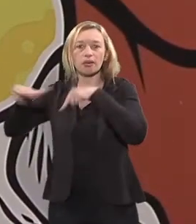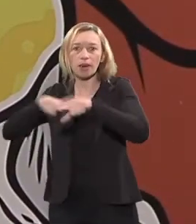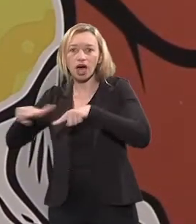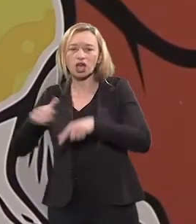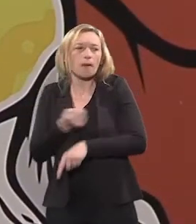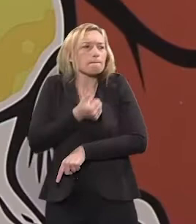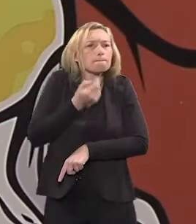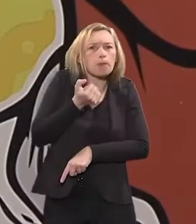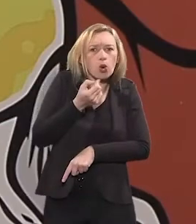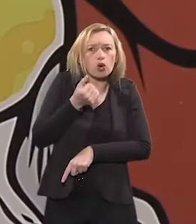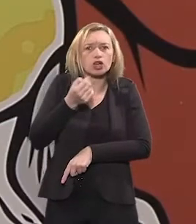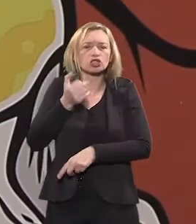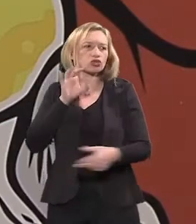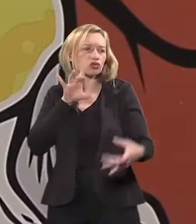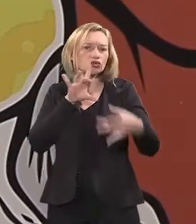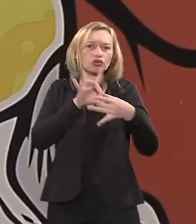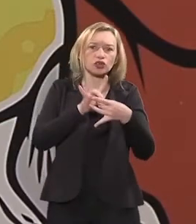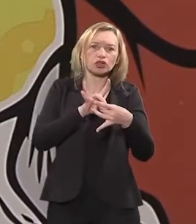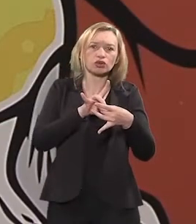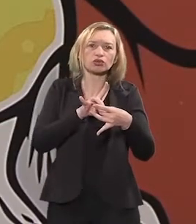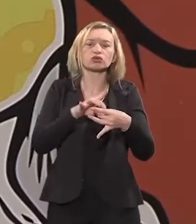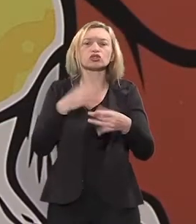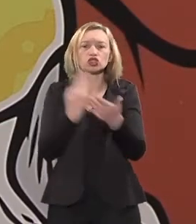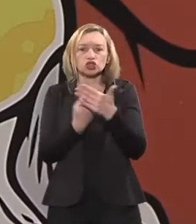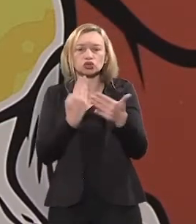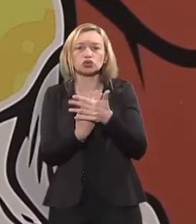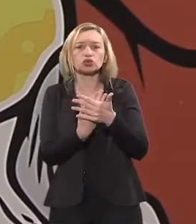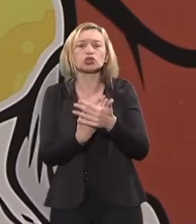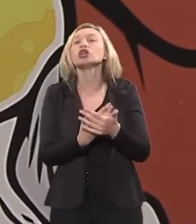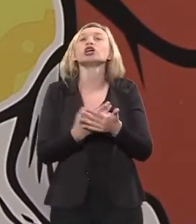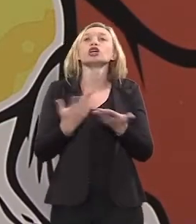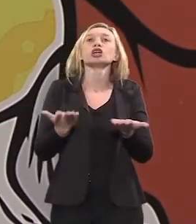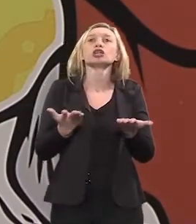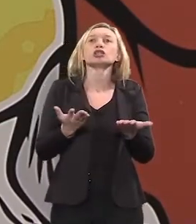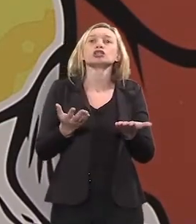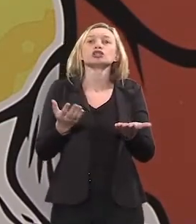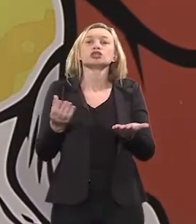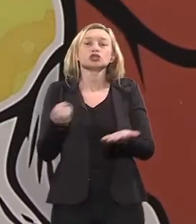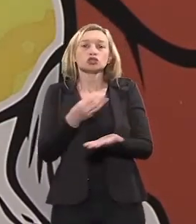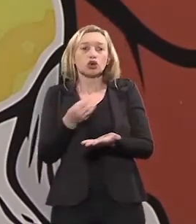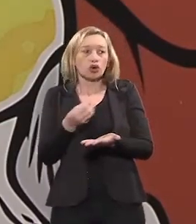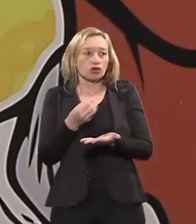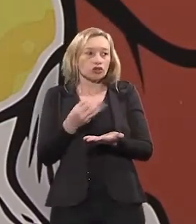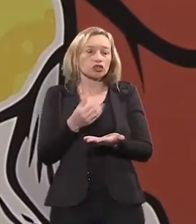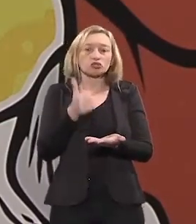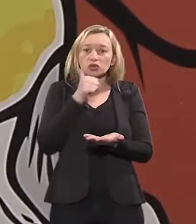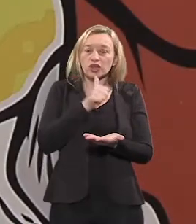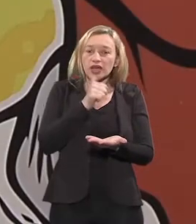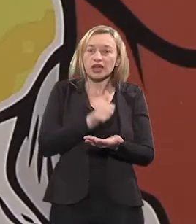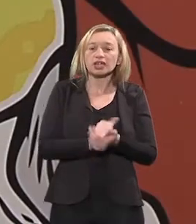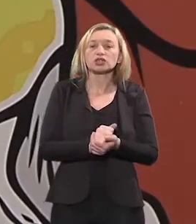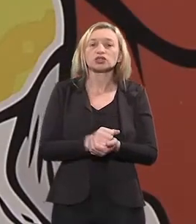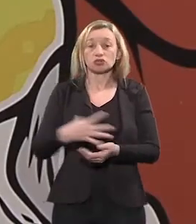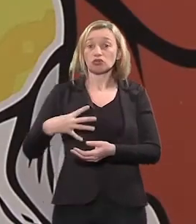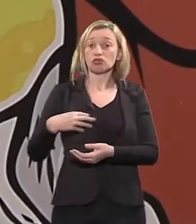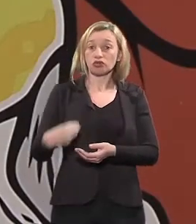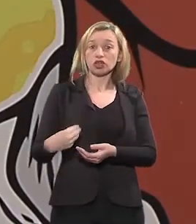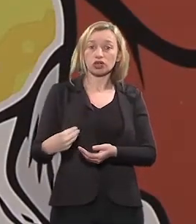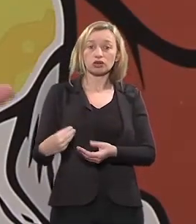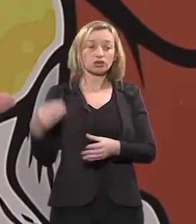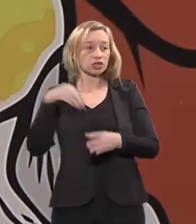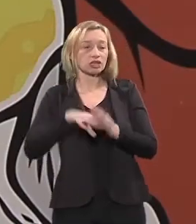trabalho, pouquíssimas com vínculo formal de trabalho, e as que têm são mal remuneradas,